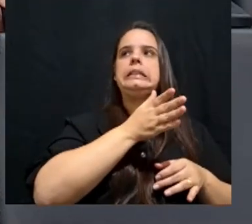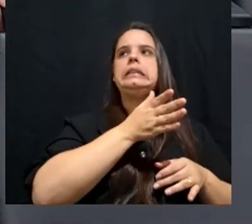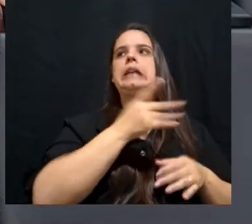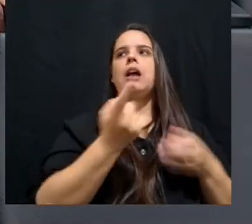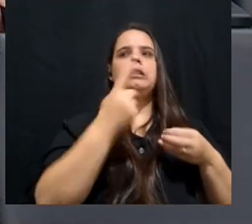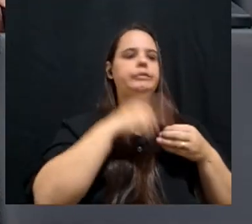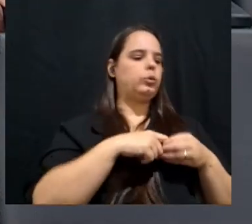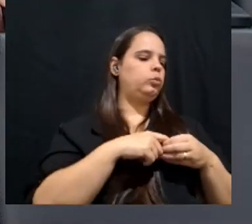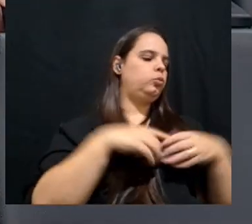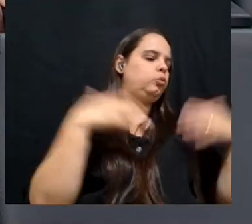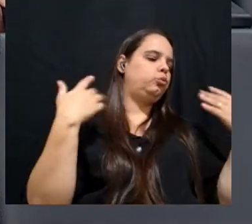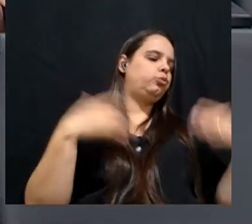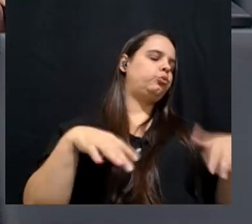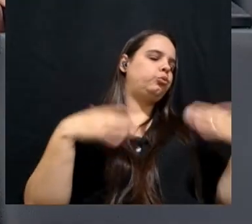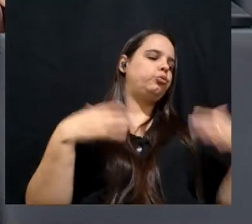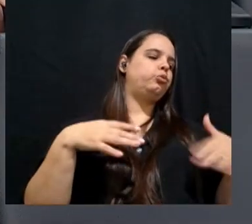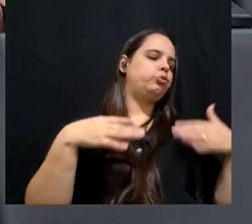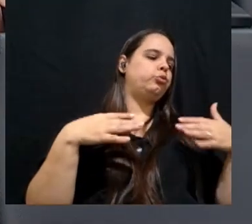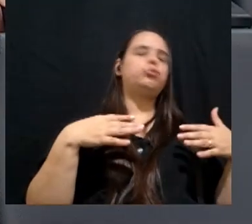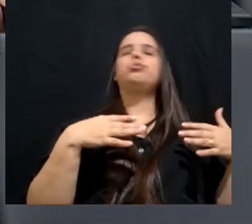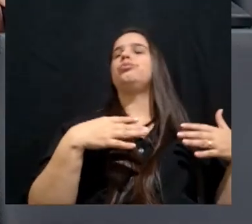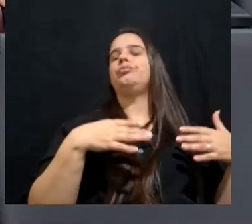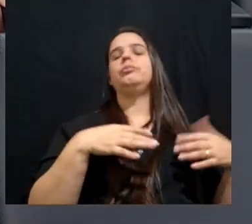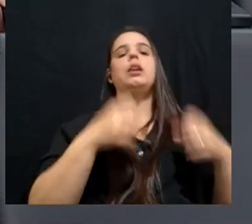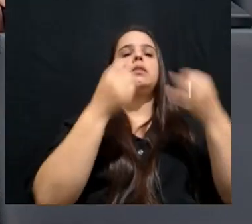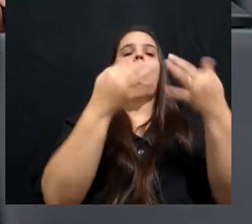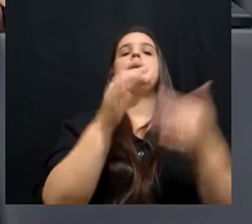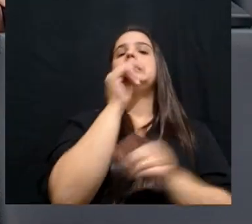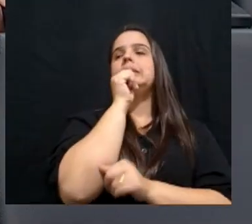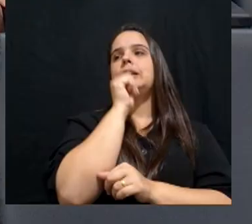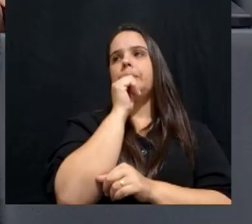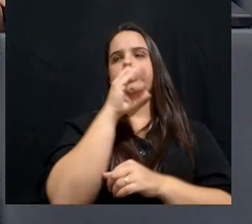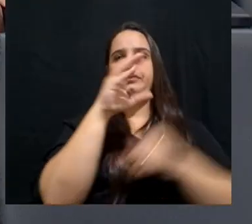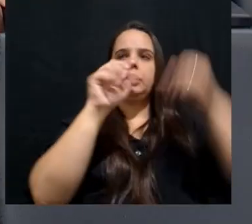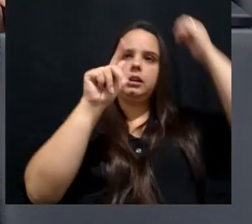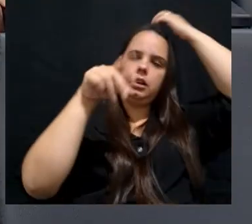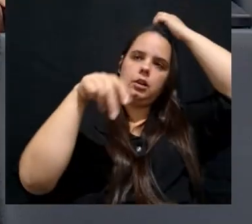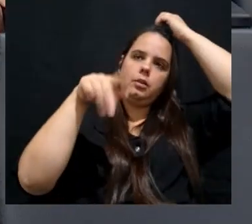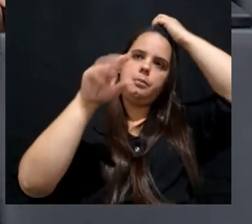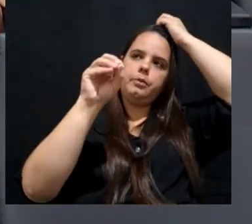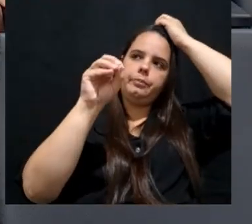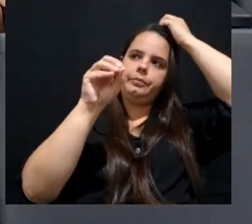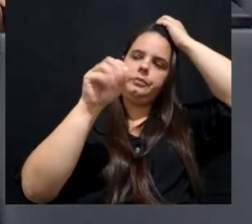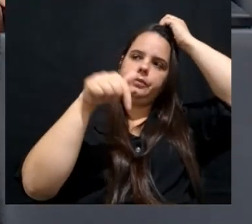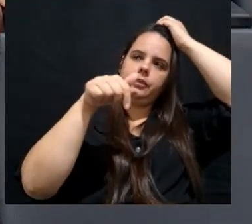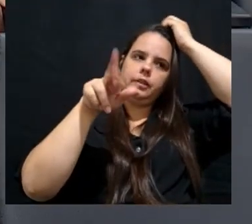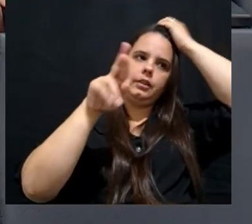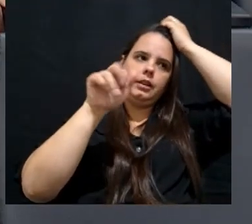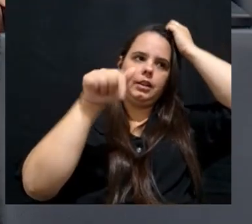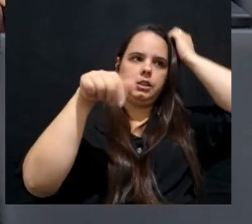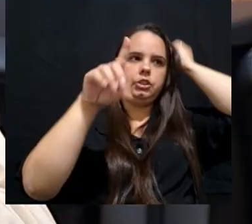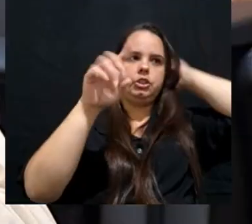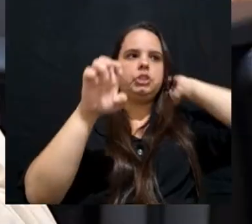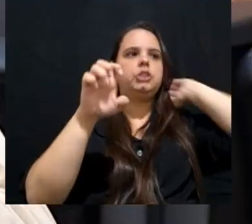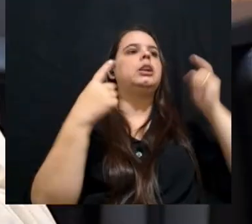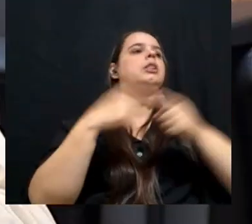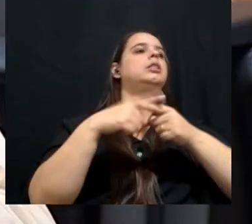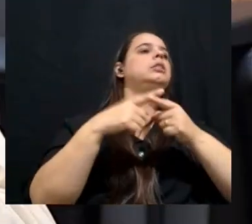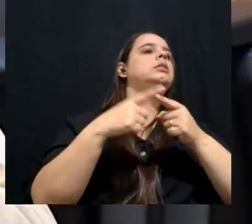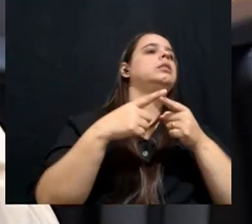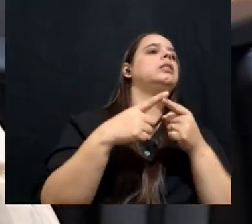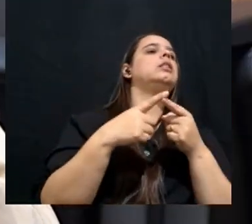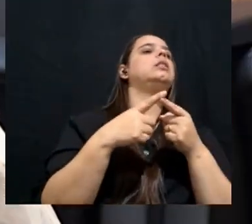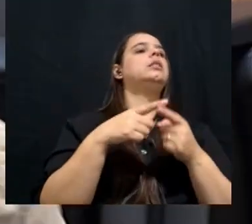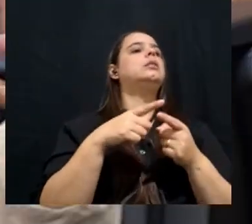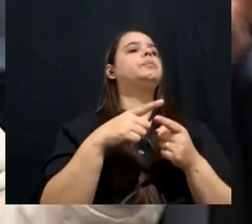percebem. Percebo, eu vou dar um exemplo. Campo Grande não tem nenhum parque infantil inclusivo, né? Que é